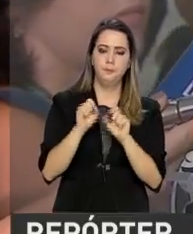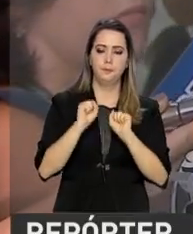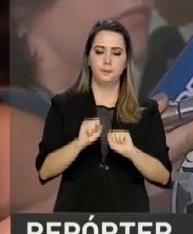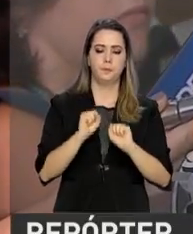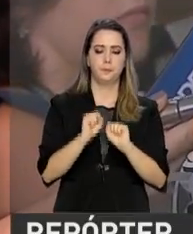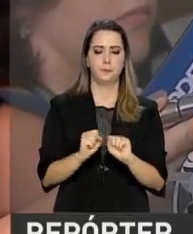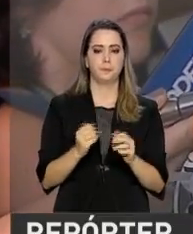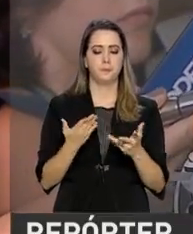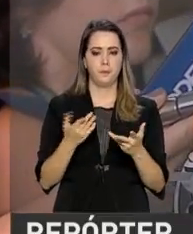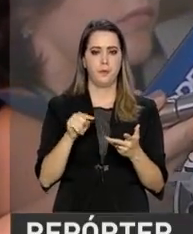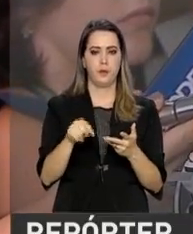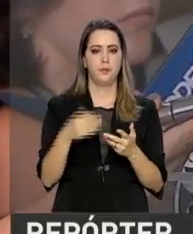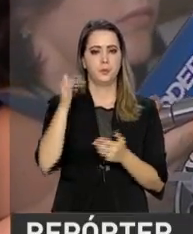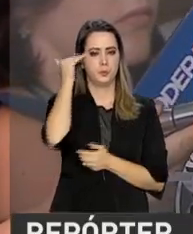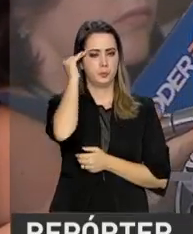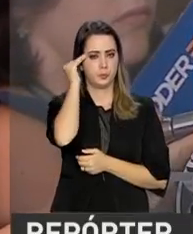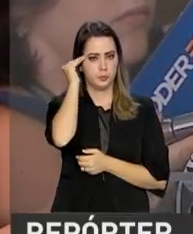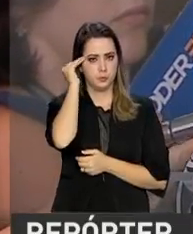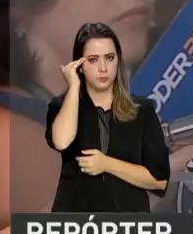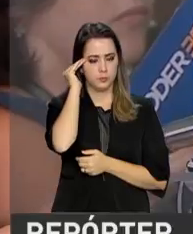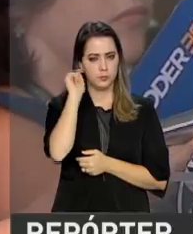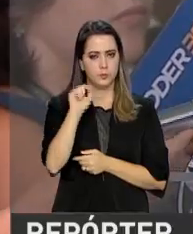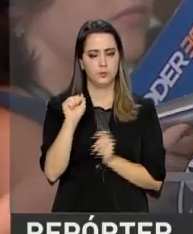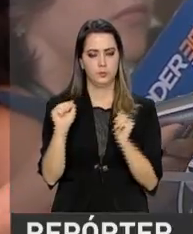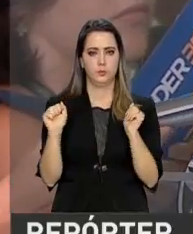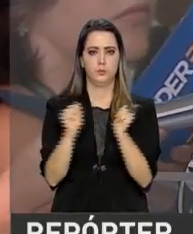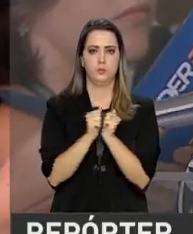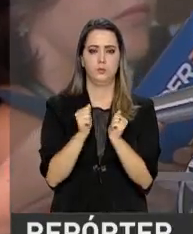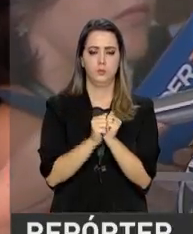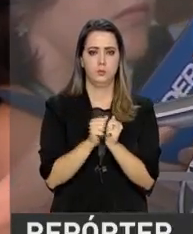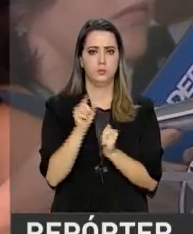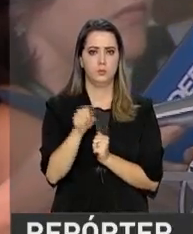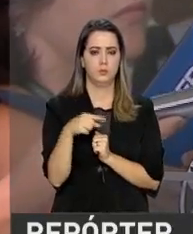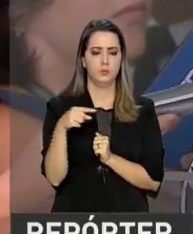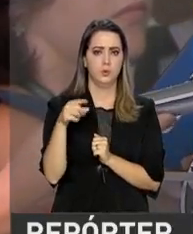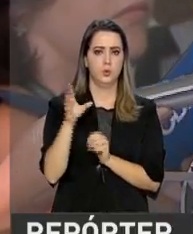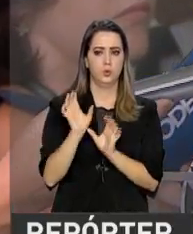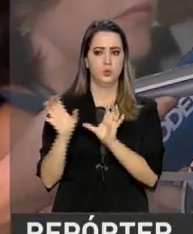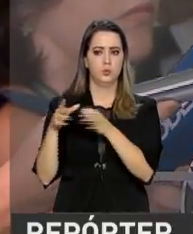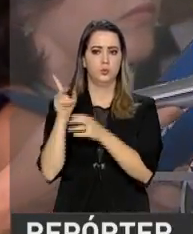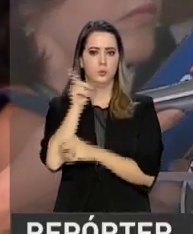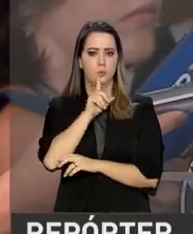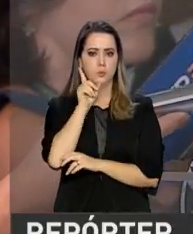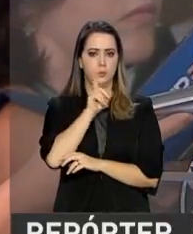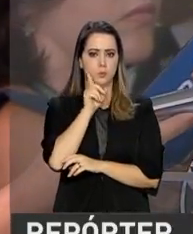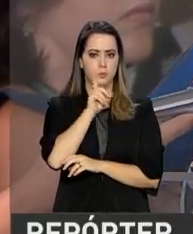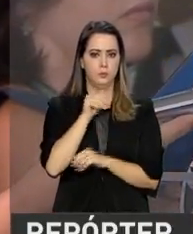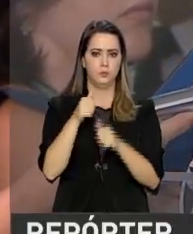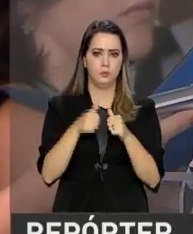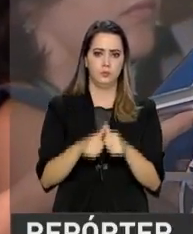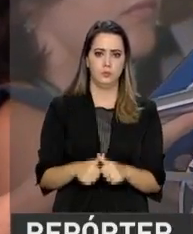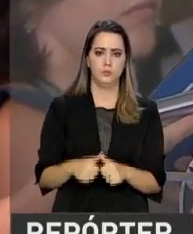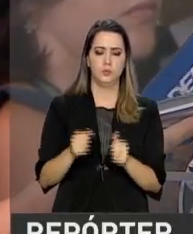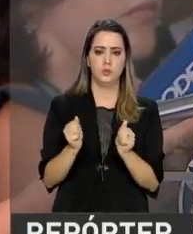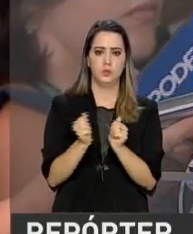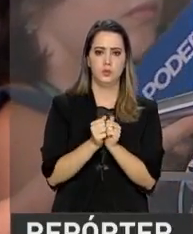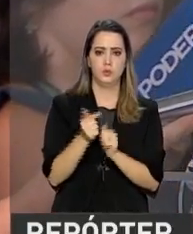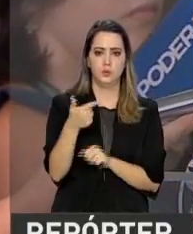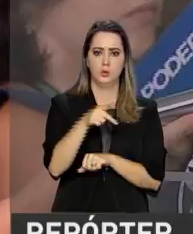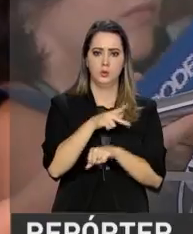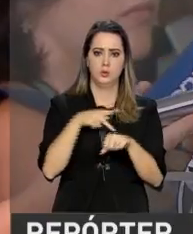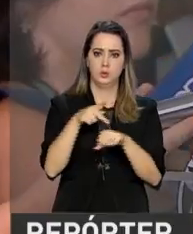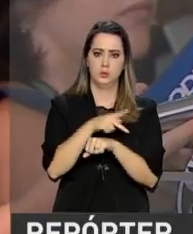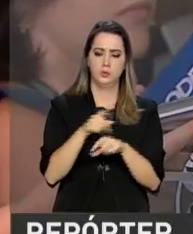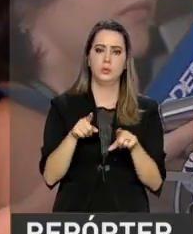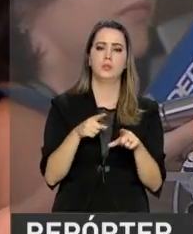de entendimentos com os norte-americanos, está falando com outros países que